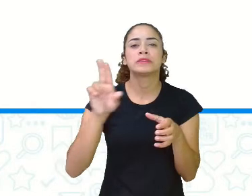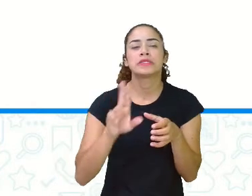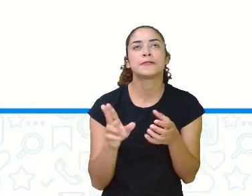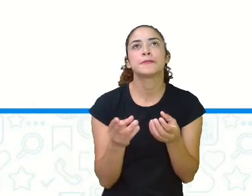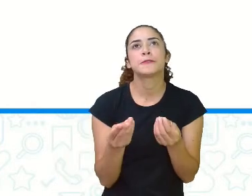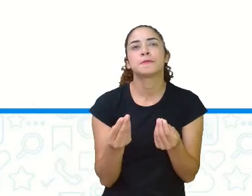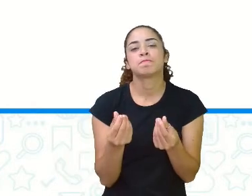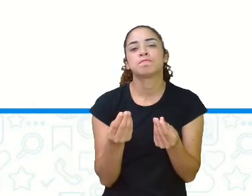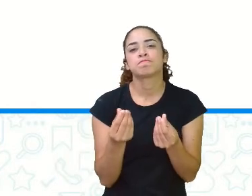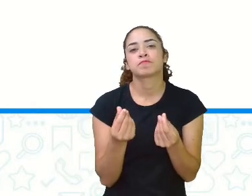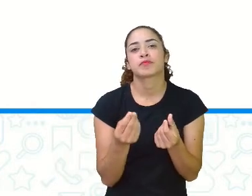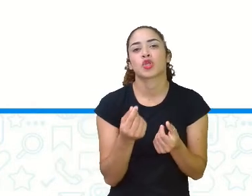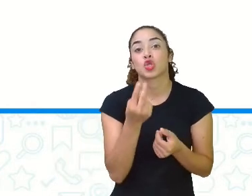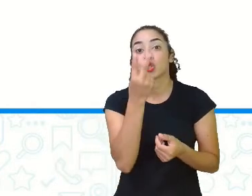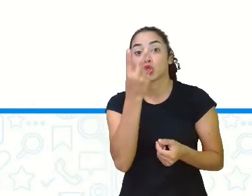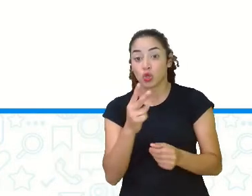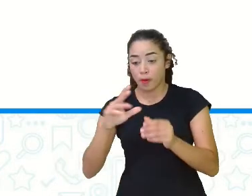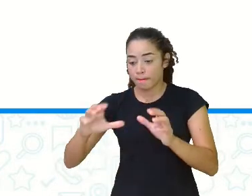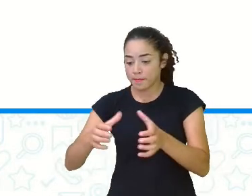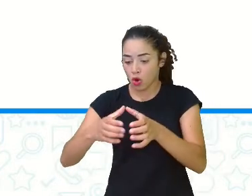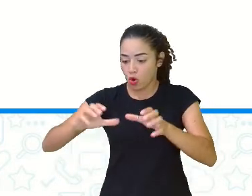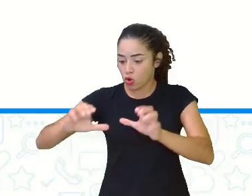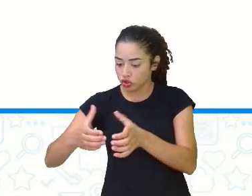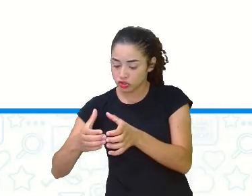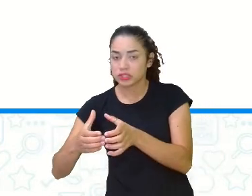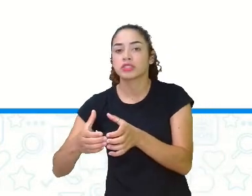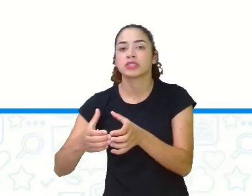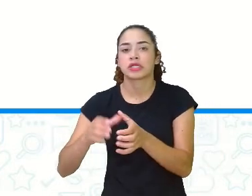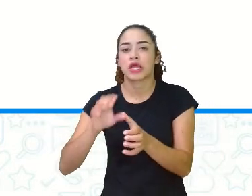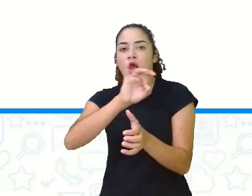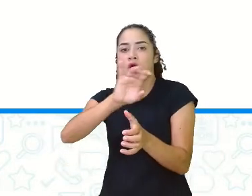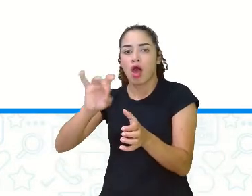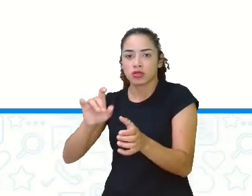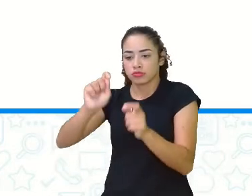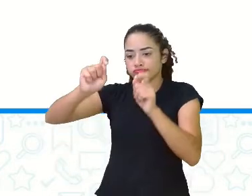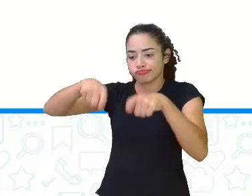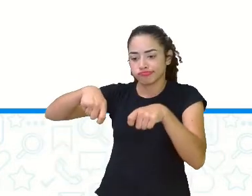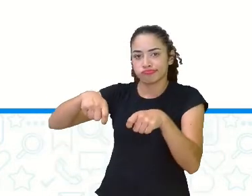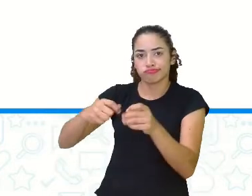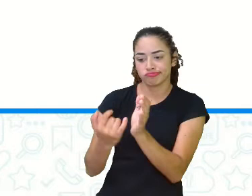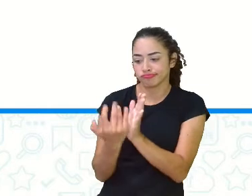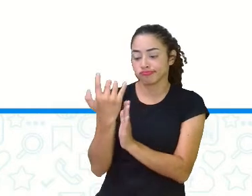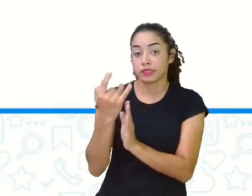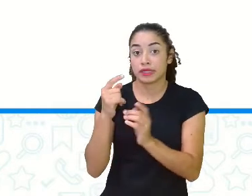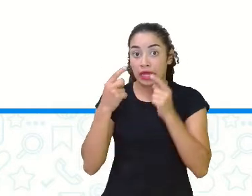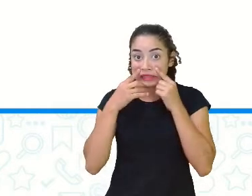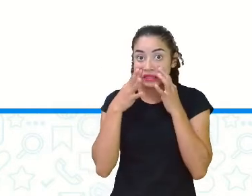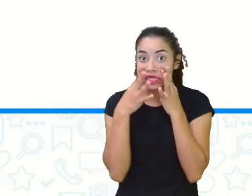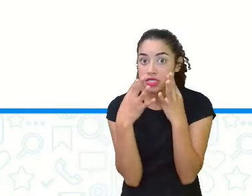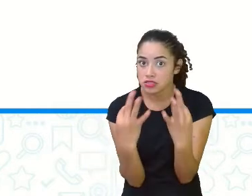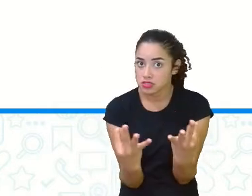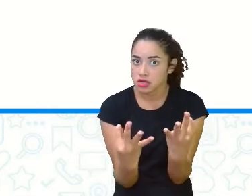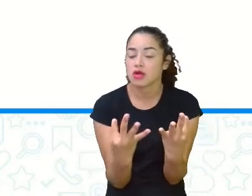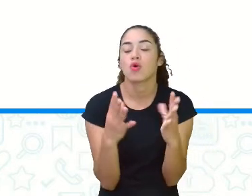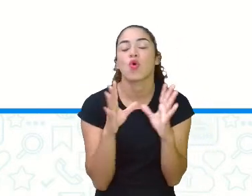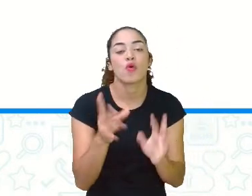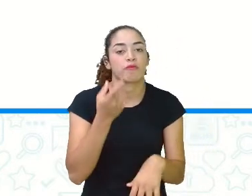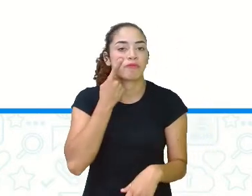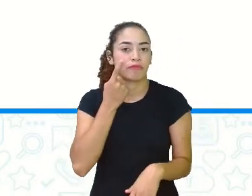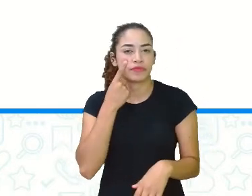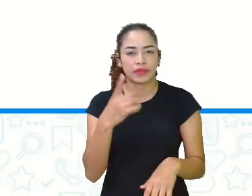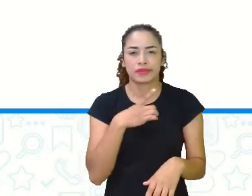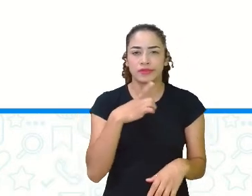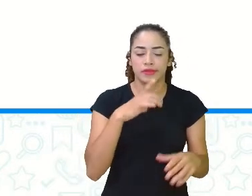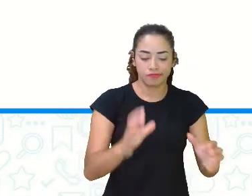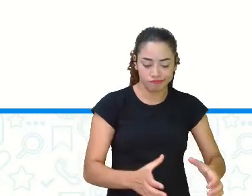mínimo, 2 potes de cada capacidade. Presta atenção no desafio. Você tem um recipiente de 1